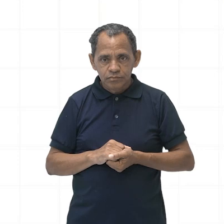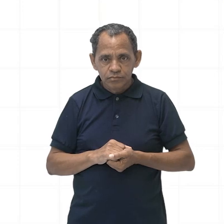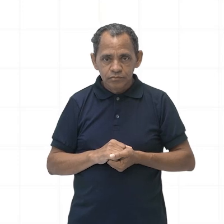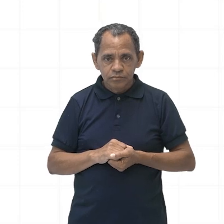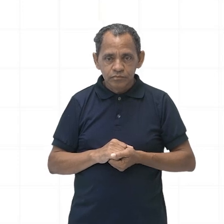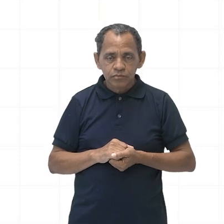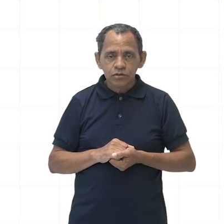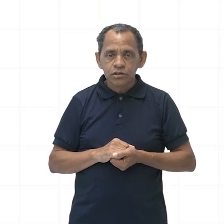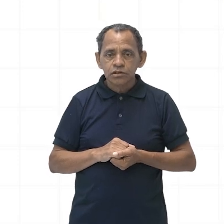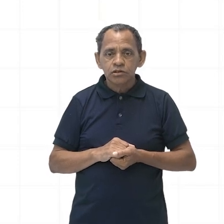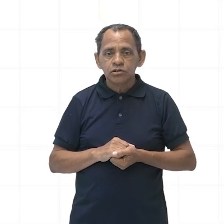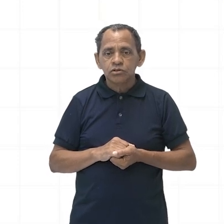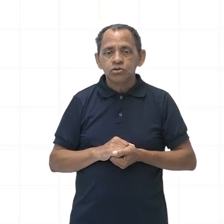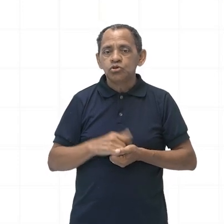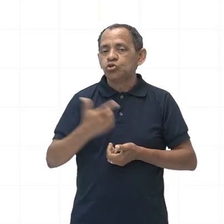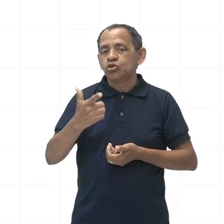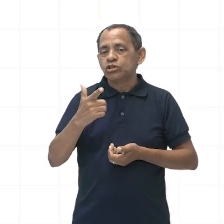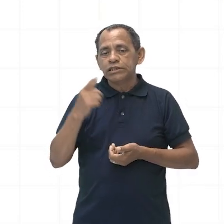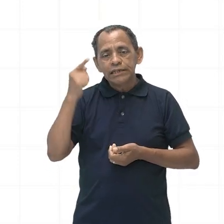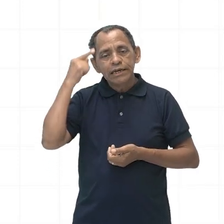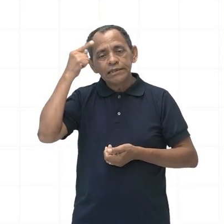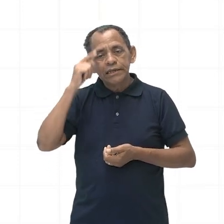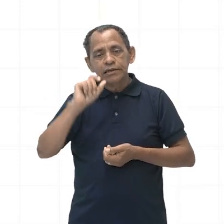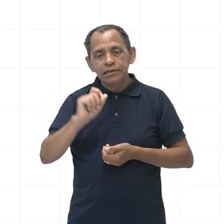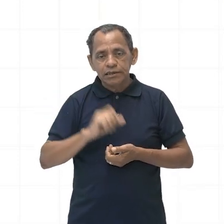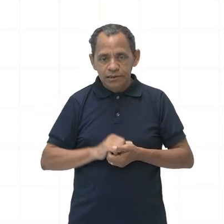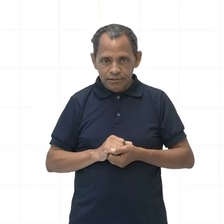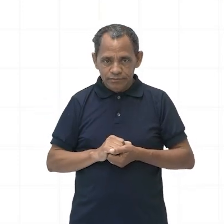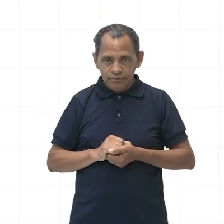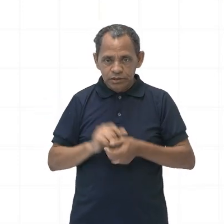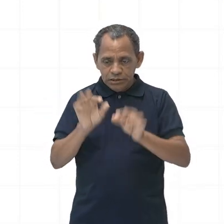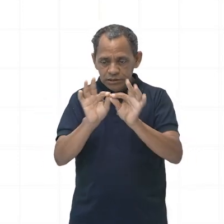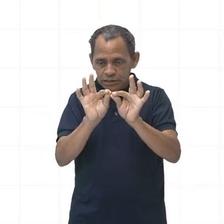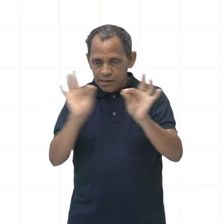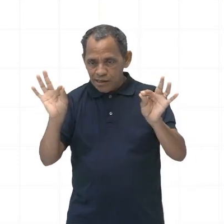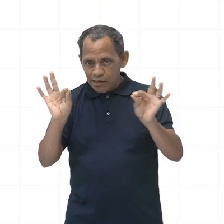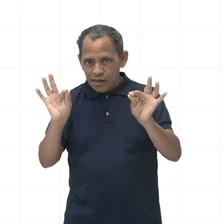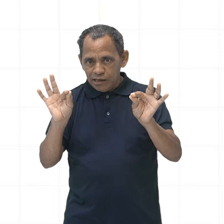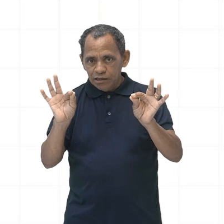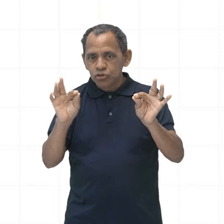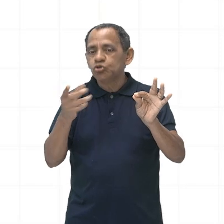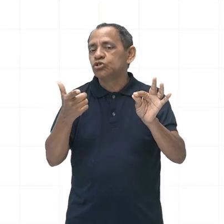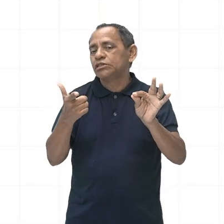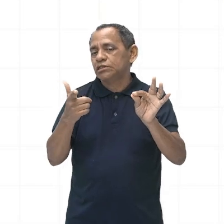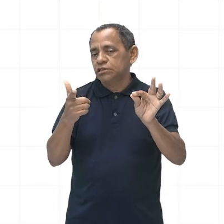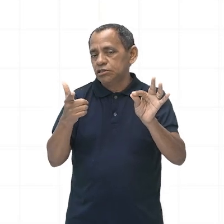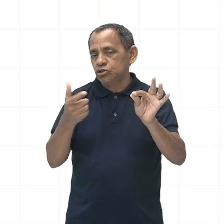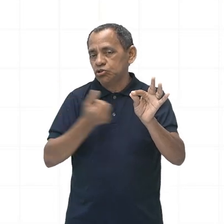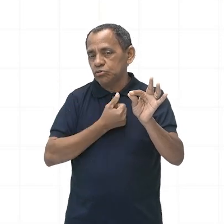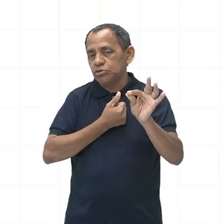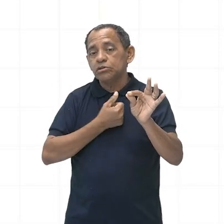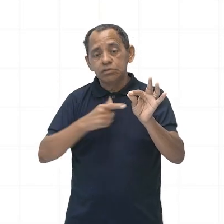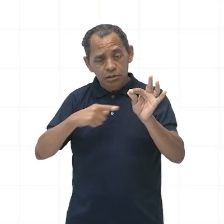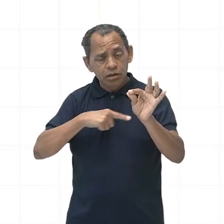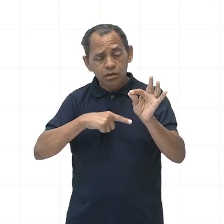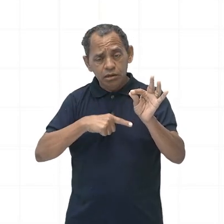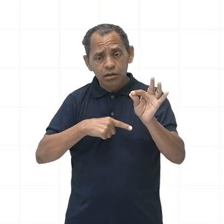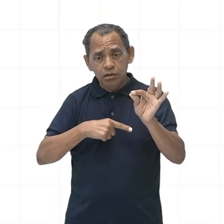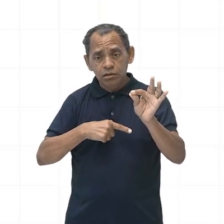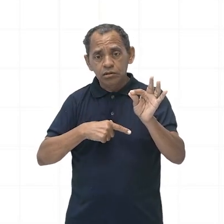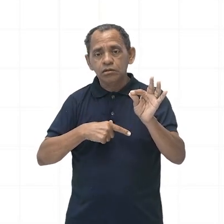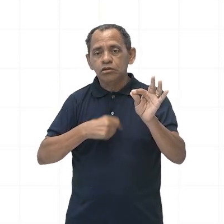isso não tira a ideia de que não exista números aqui, ó. Existe, o número 1 só foi